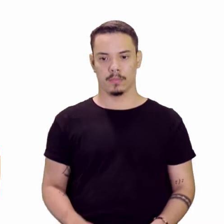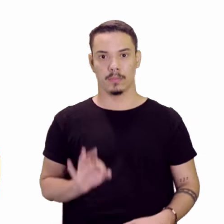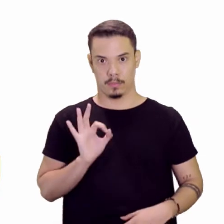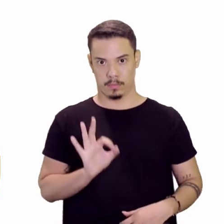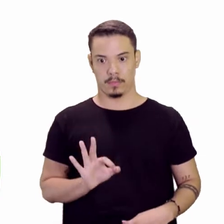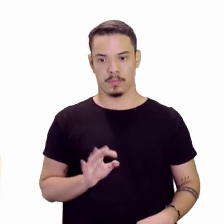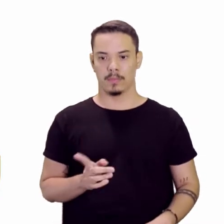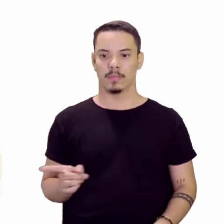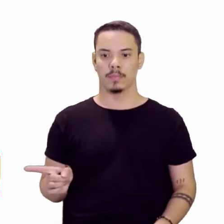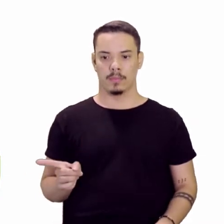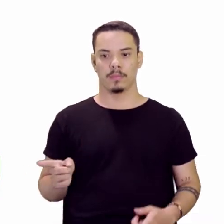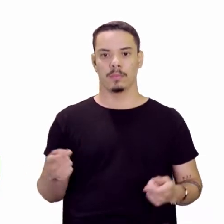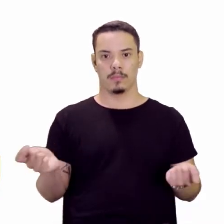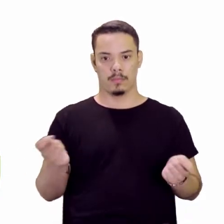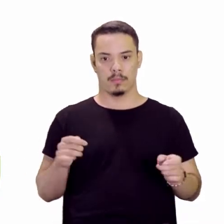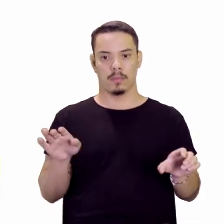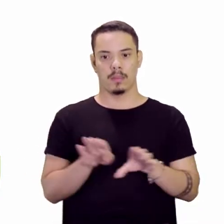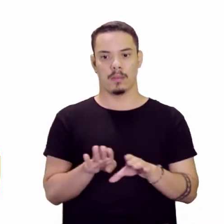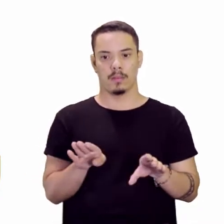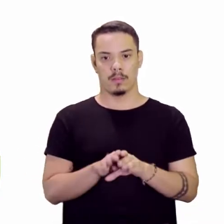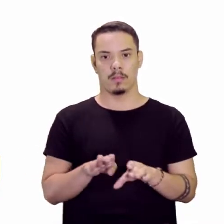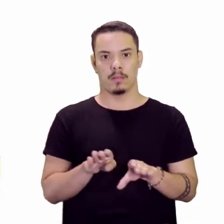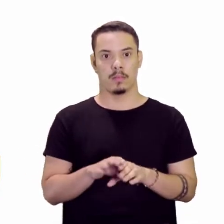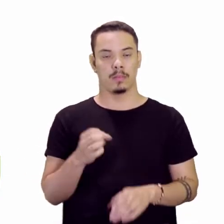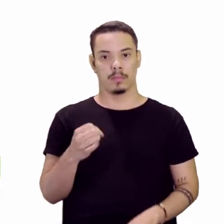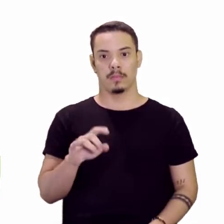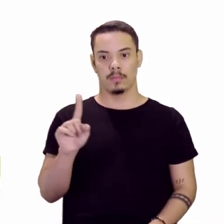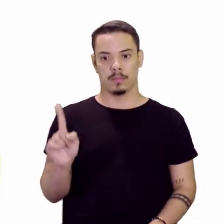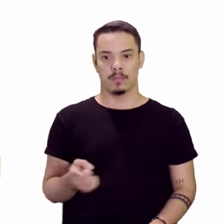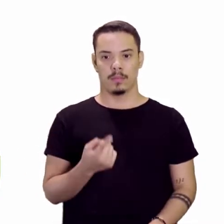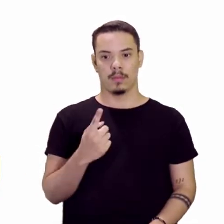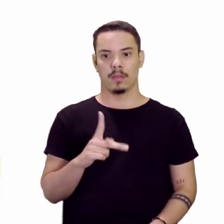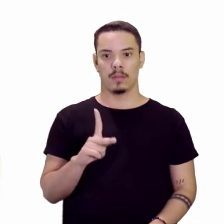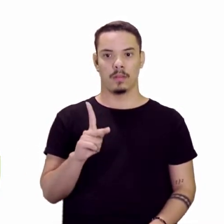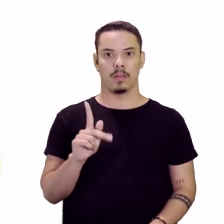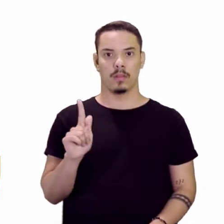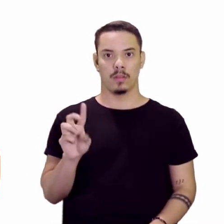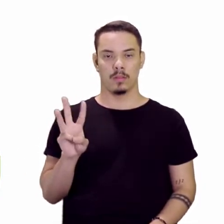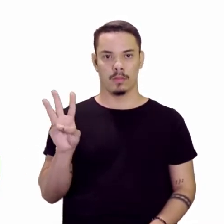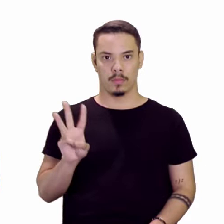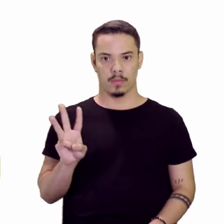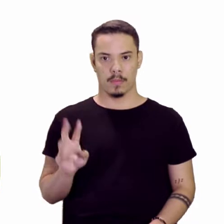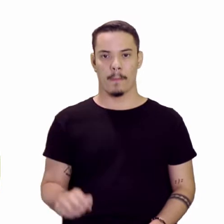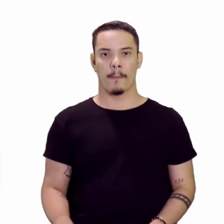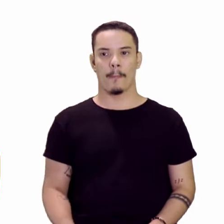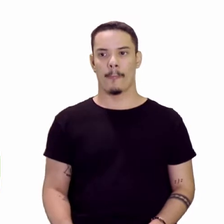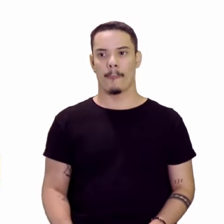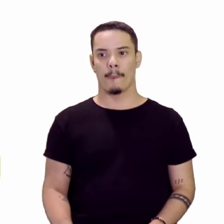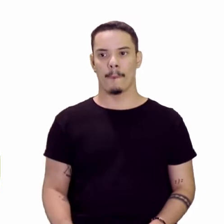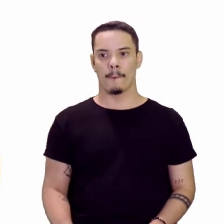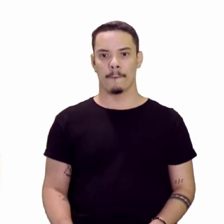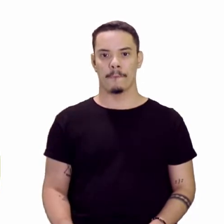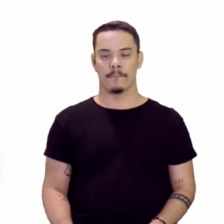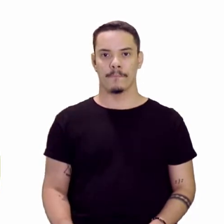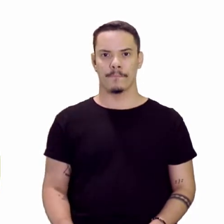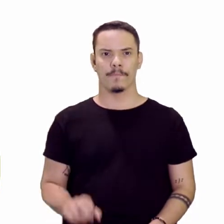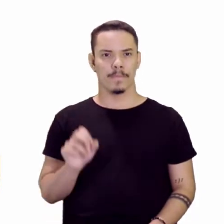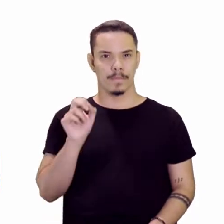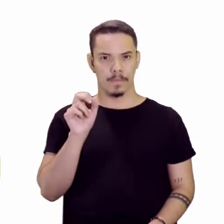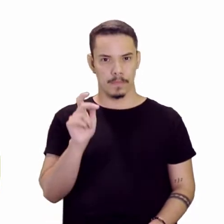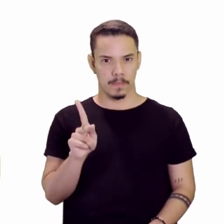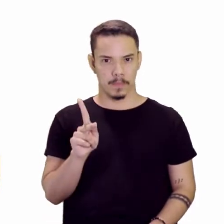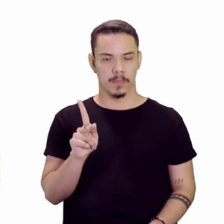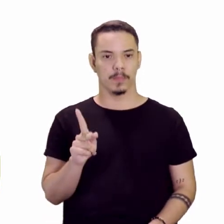Certo? Se quiser andar mais uma, já ficaria quilo, né? Quilowatts. 0,12, né? Quilowatts. Isso. Ok, pessoal?